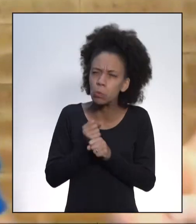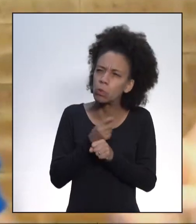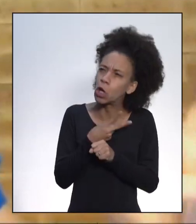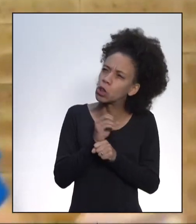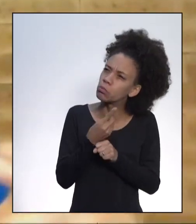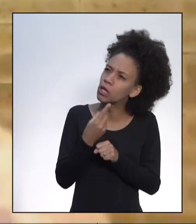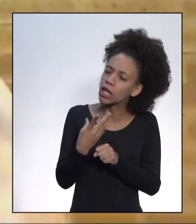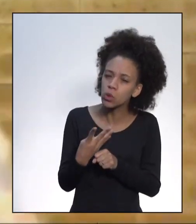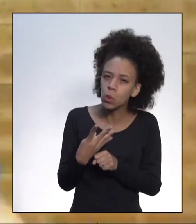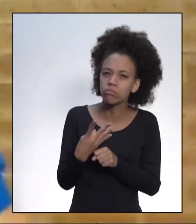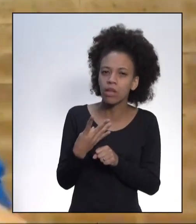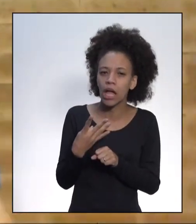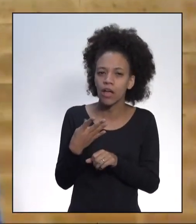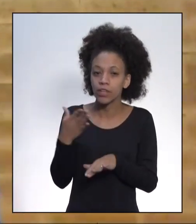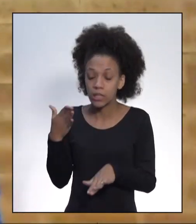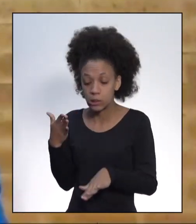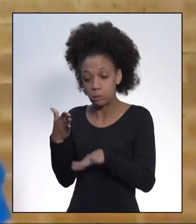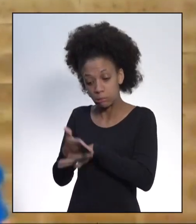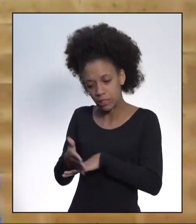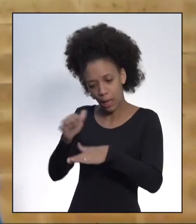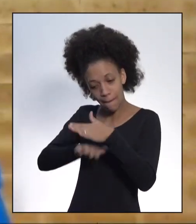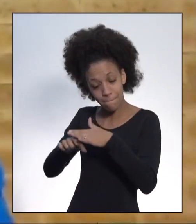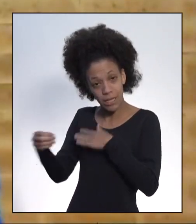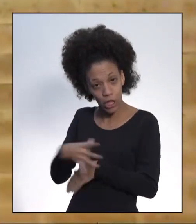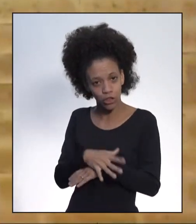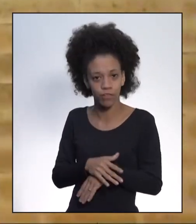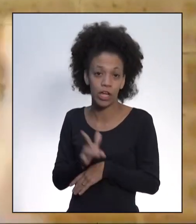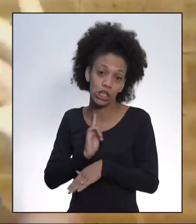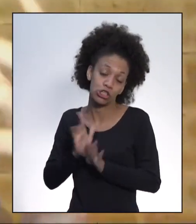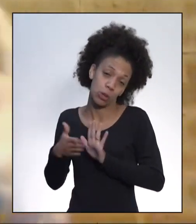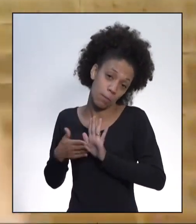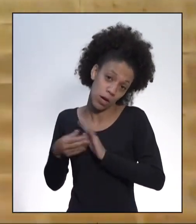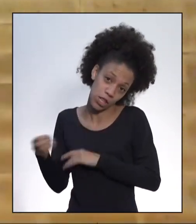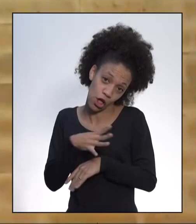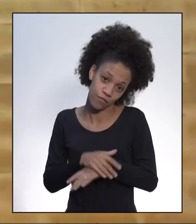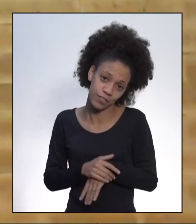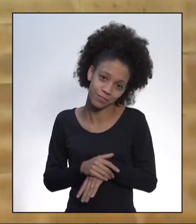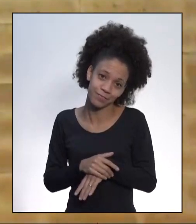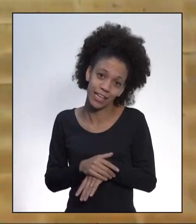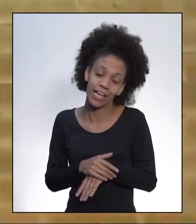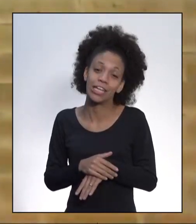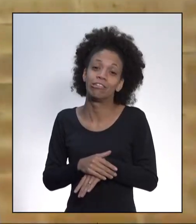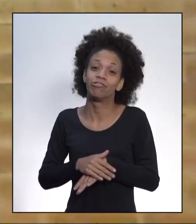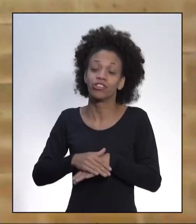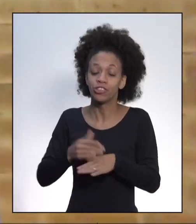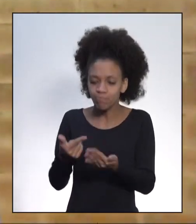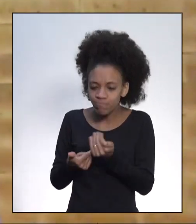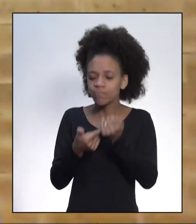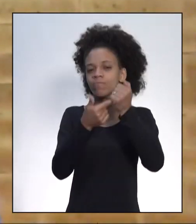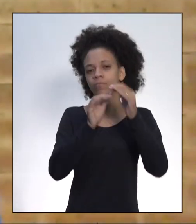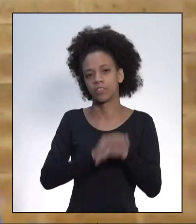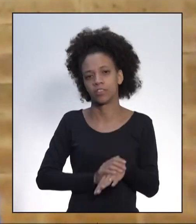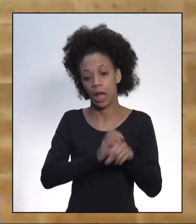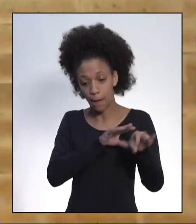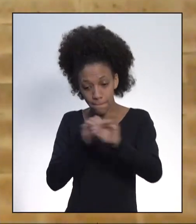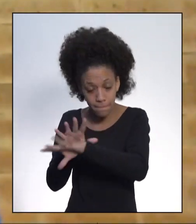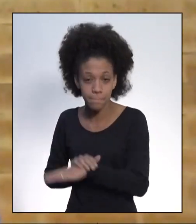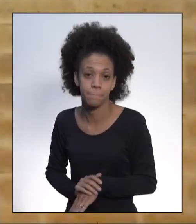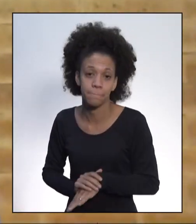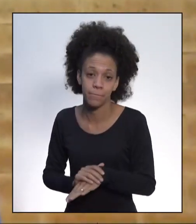ainda era um momento assim, que eu estava entrando com uma empresa nova, que tinha uma proposta nova de levar tecnologia para o centro, né,